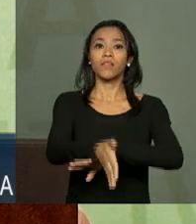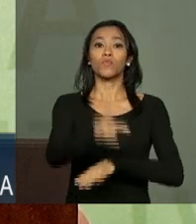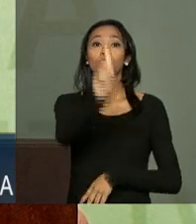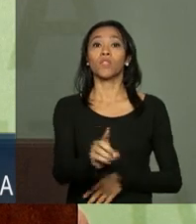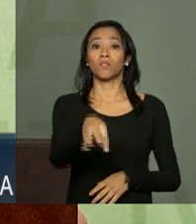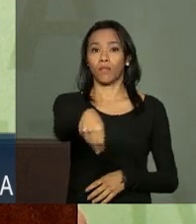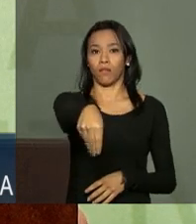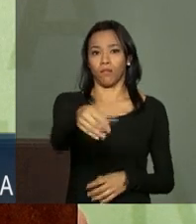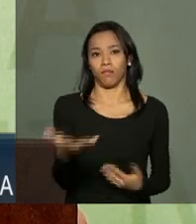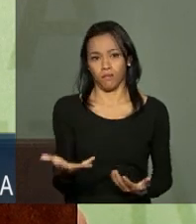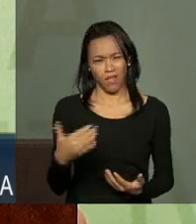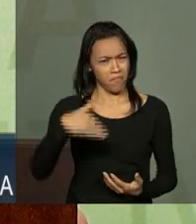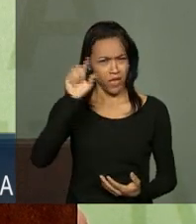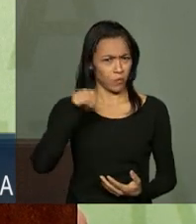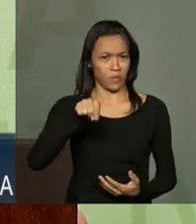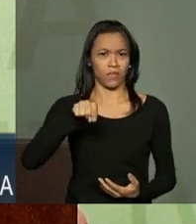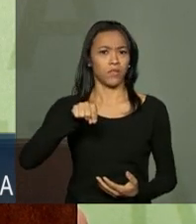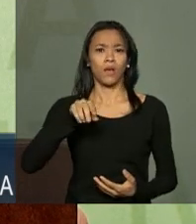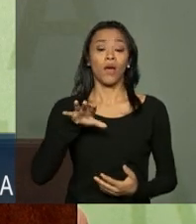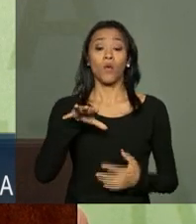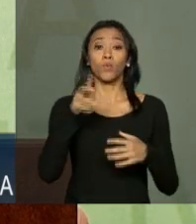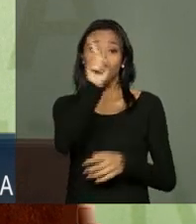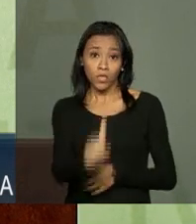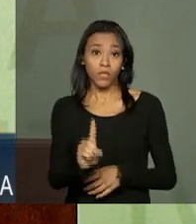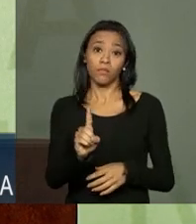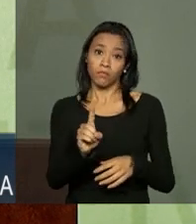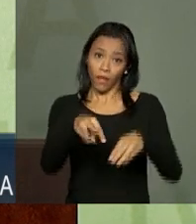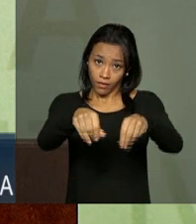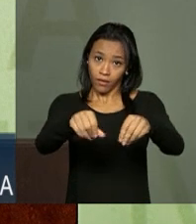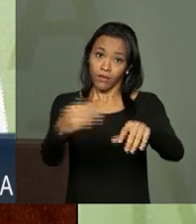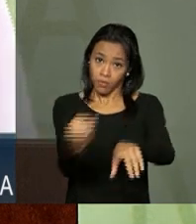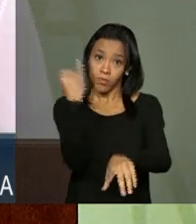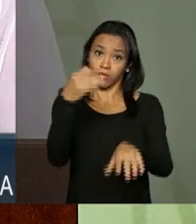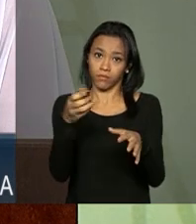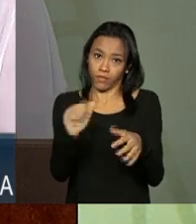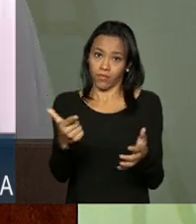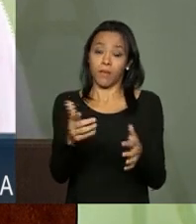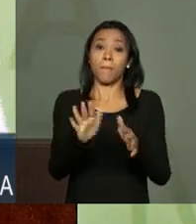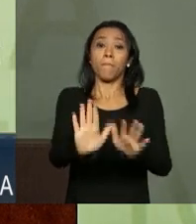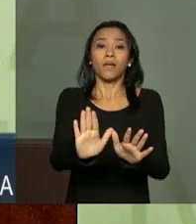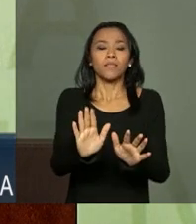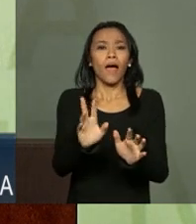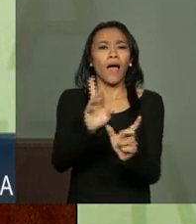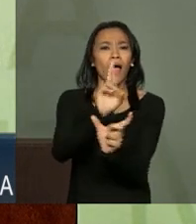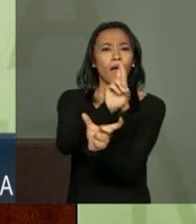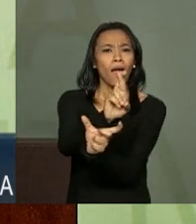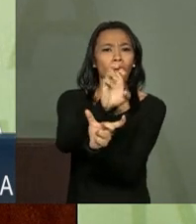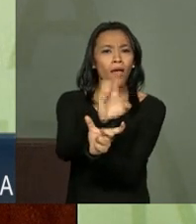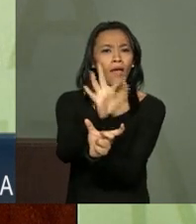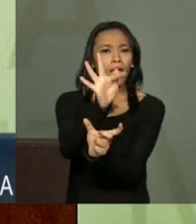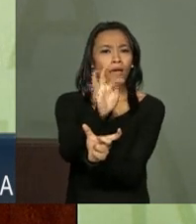também muito mais que isso. O acesso à terra é imprescindível, mas a reforma agrária, além de